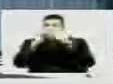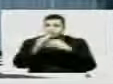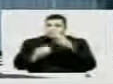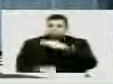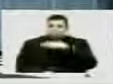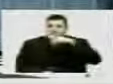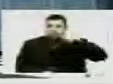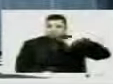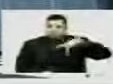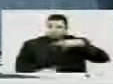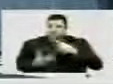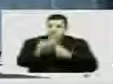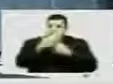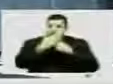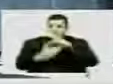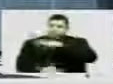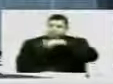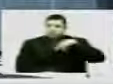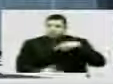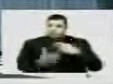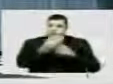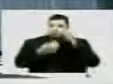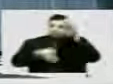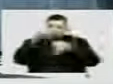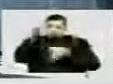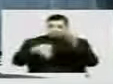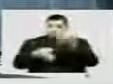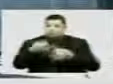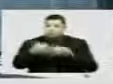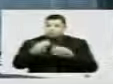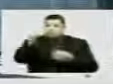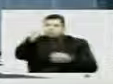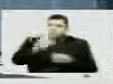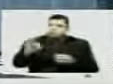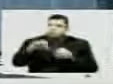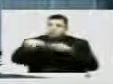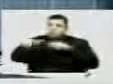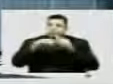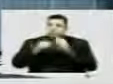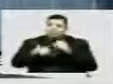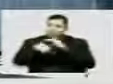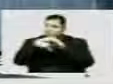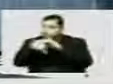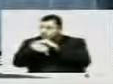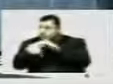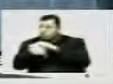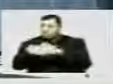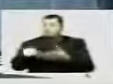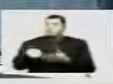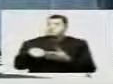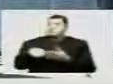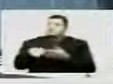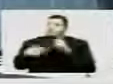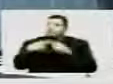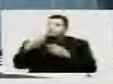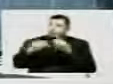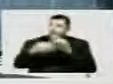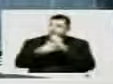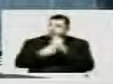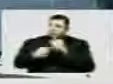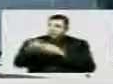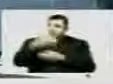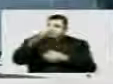Ministério Público, a Defensoria Pública, o Tribunal de Justiça, a Federação da Indústria, a Câmara dos Dirigentes Lojistas,